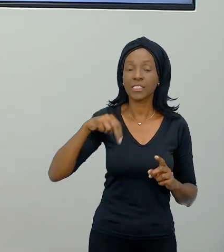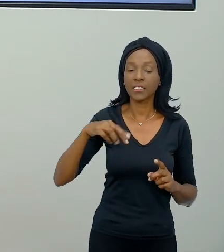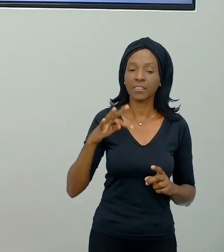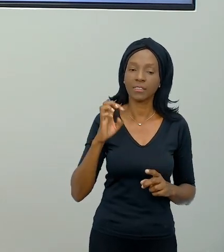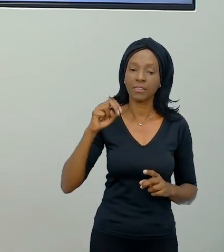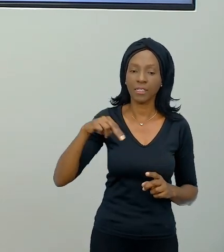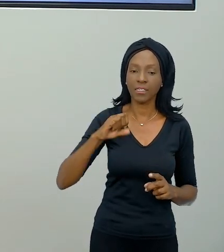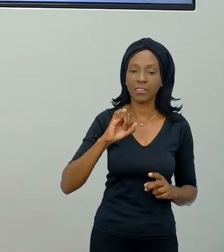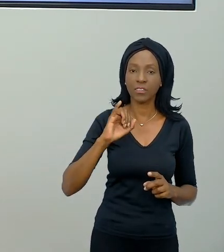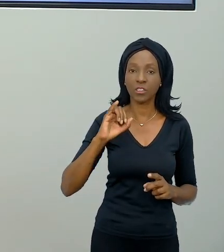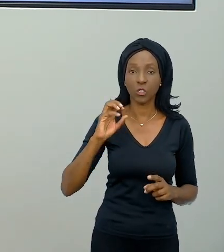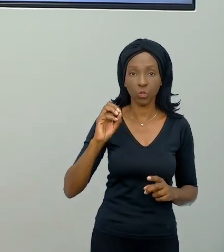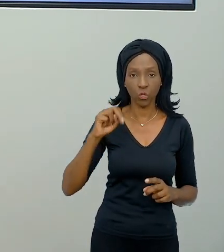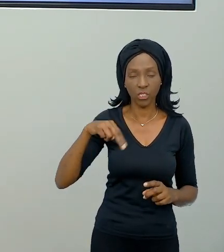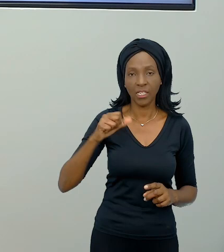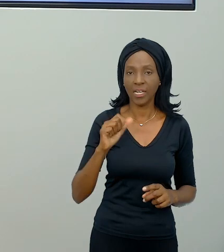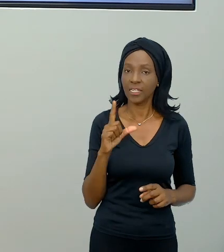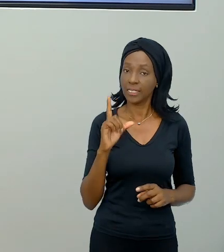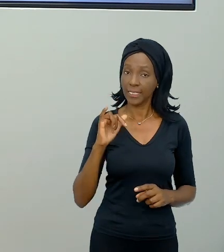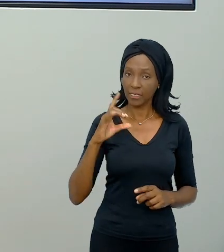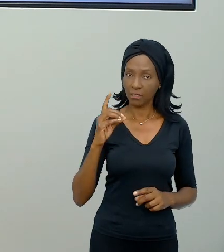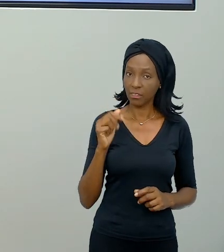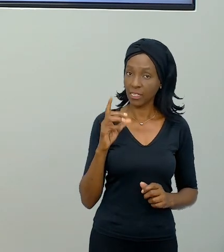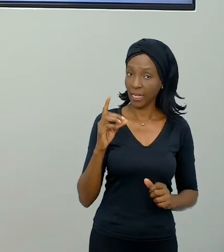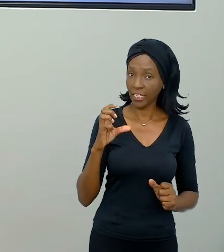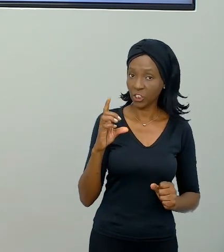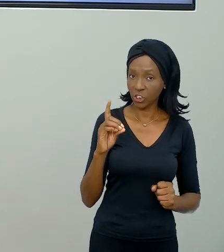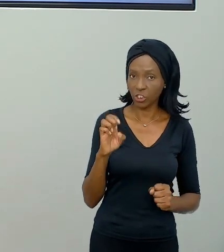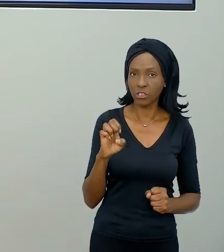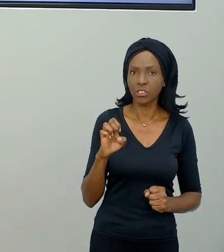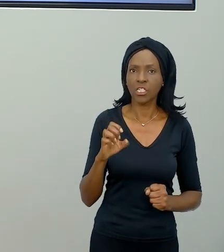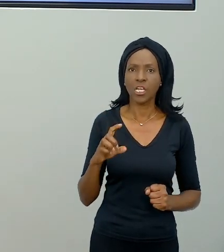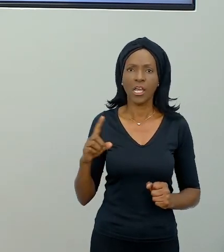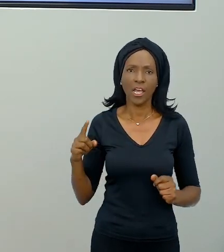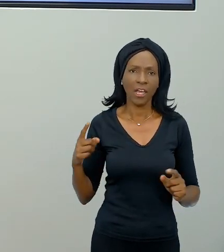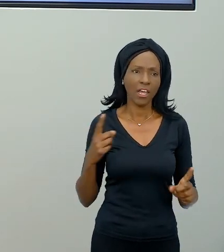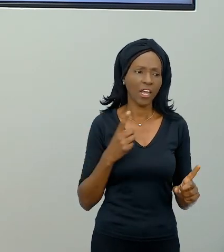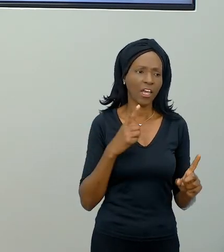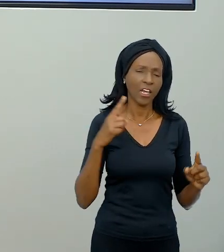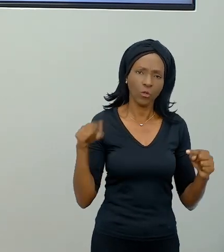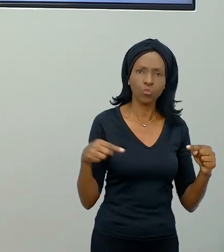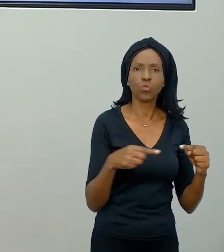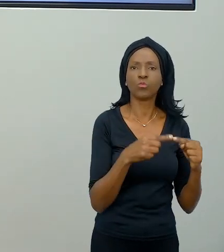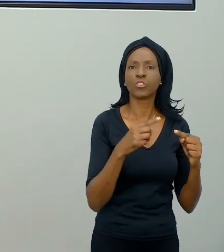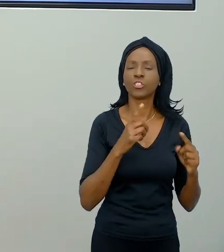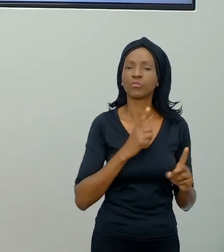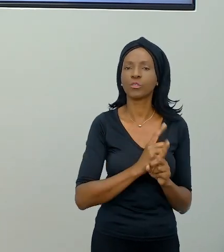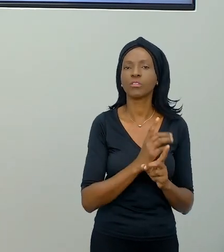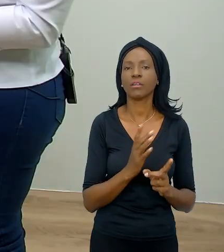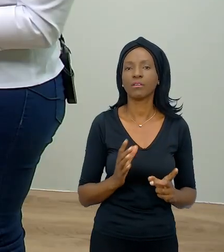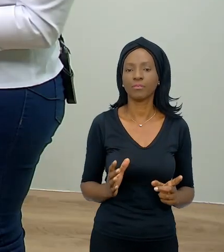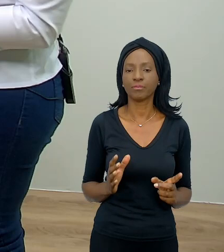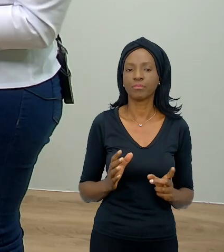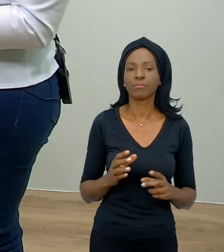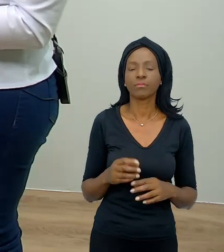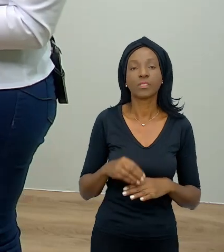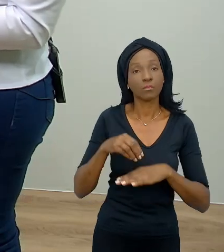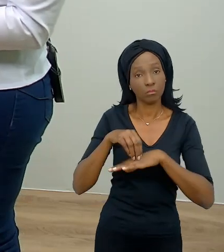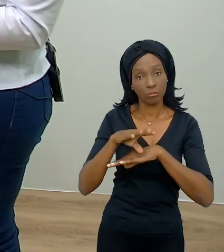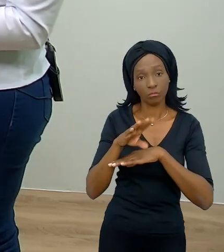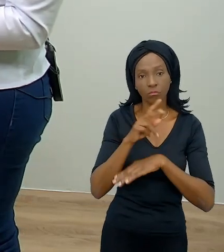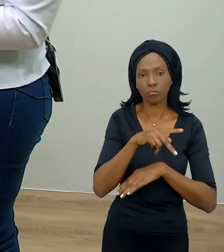os objetivos. Então, mudar o ambiente é interessante. Então, inclusive, eu deixo aqui uma sugestão sempre para os